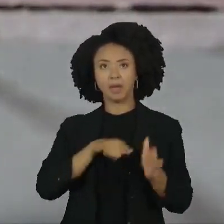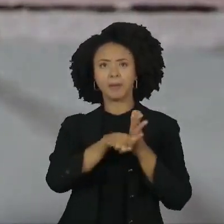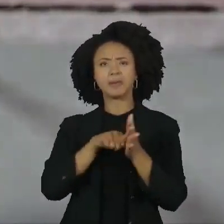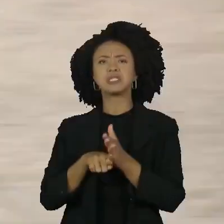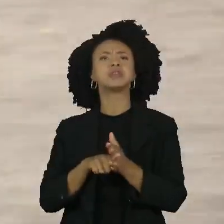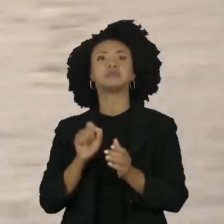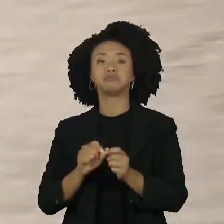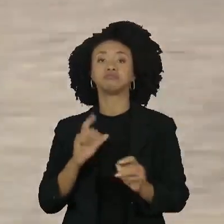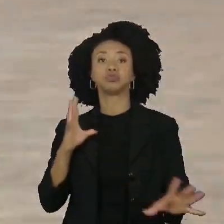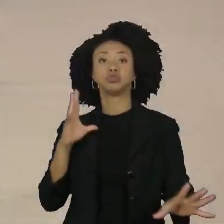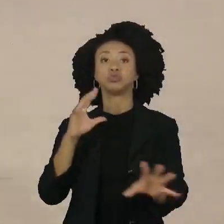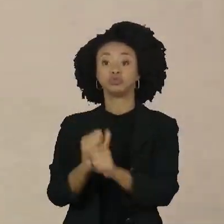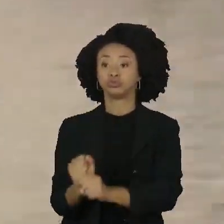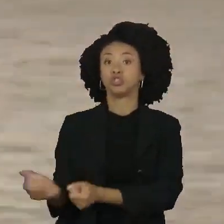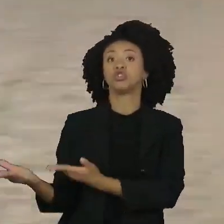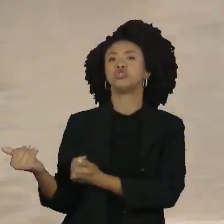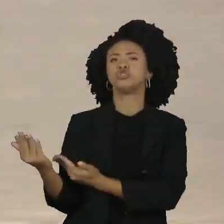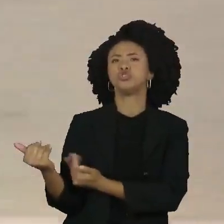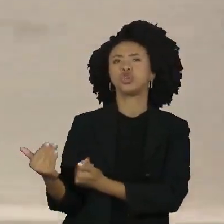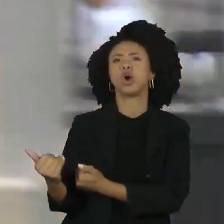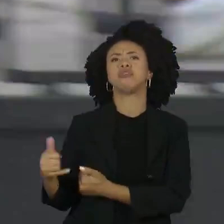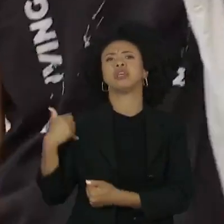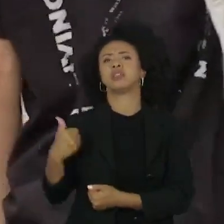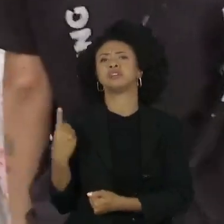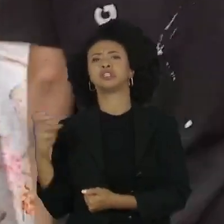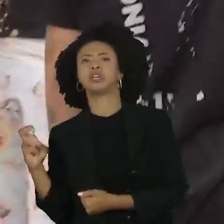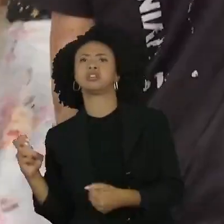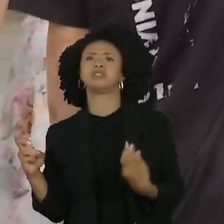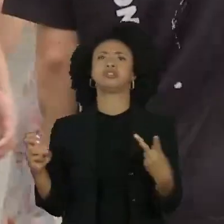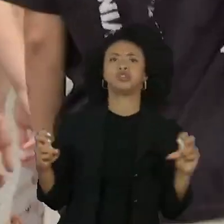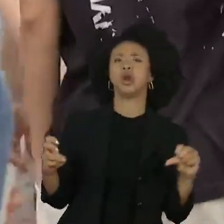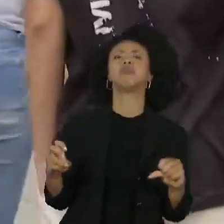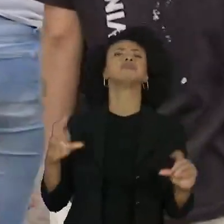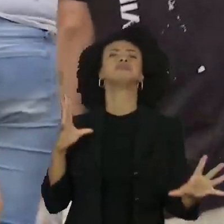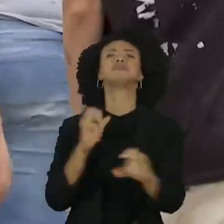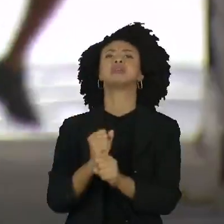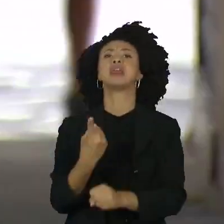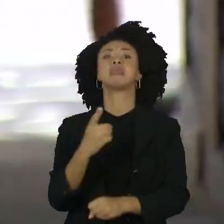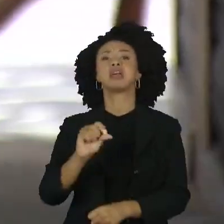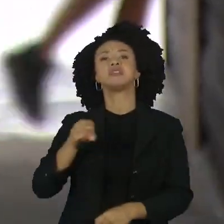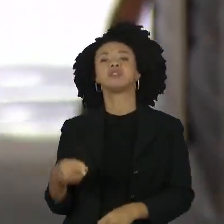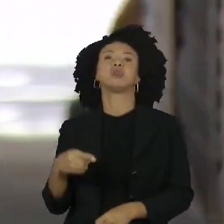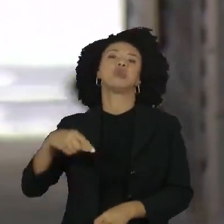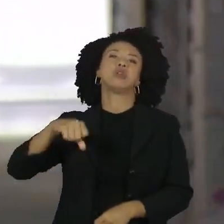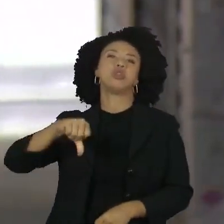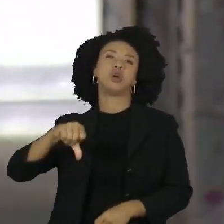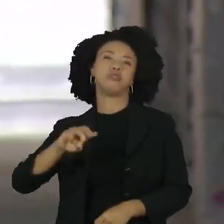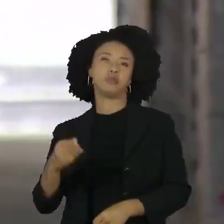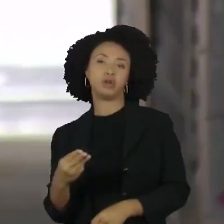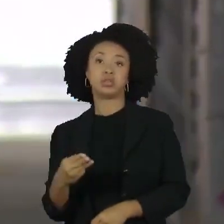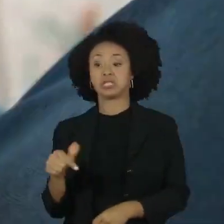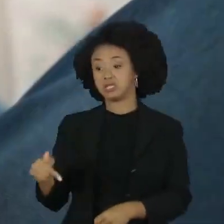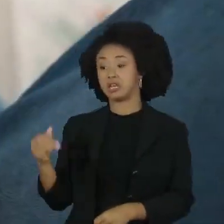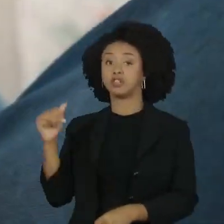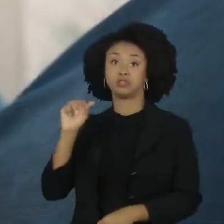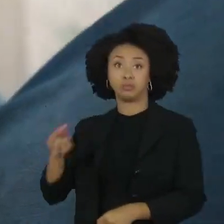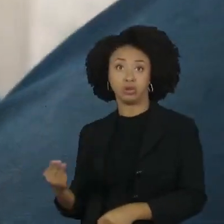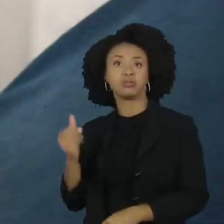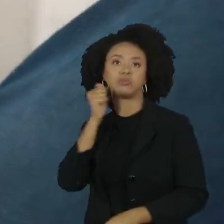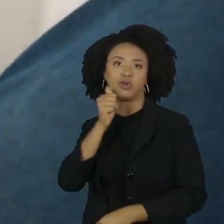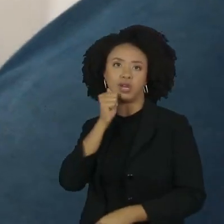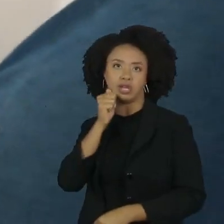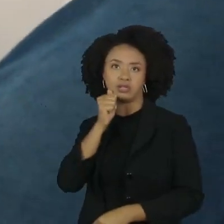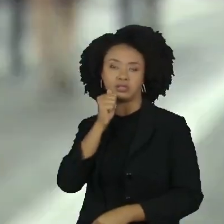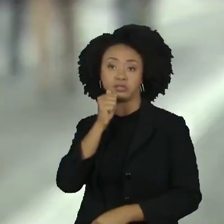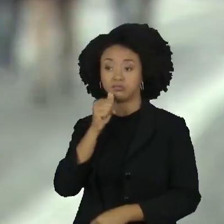11 milhões de jovens entre 15 e 29 anos que não trabalham nem estudam. 7 milhões são mulheres. Do total